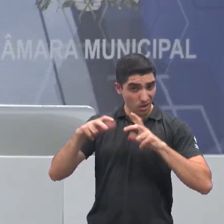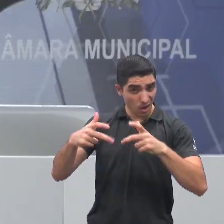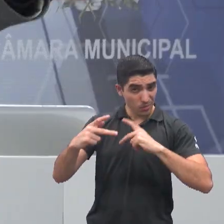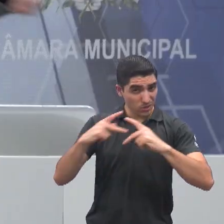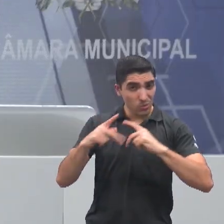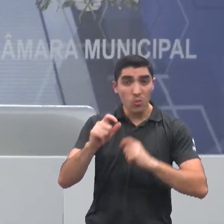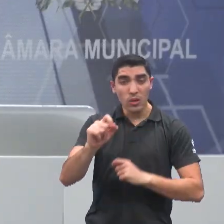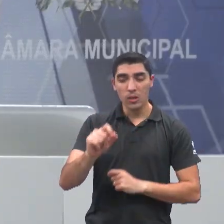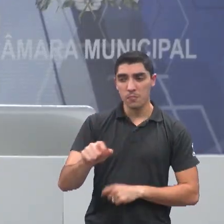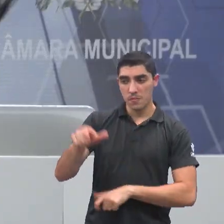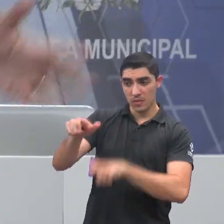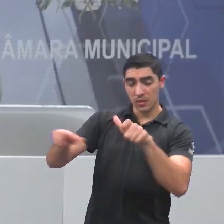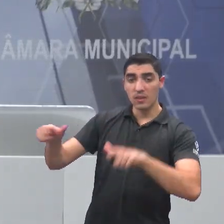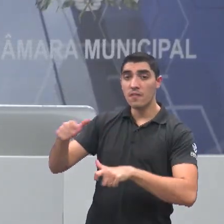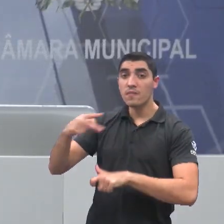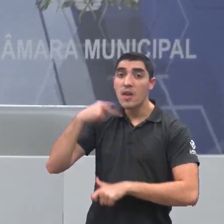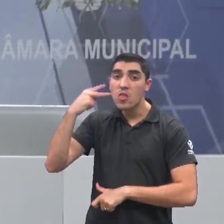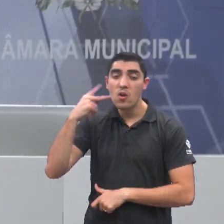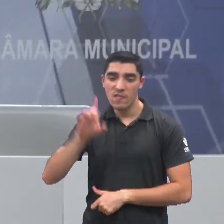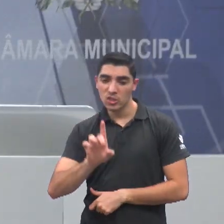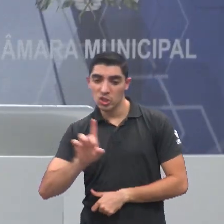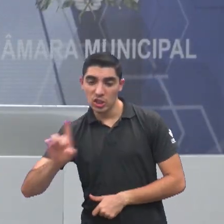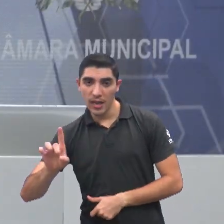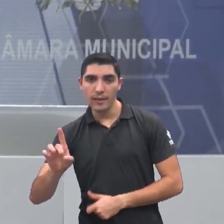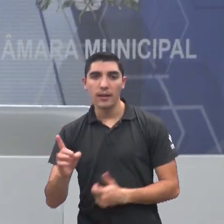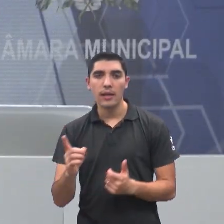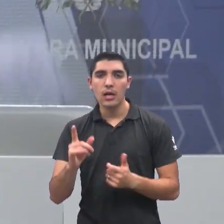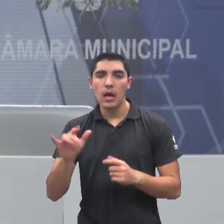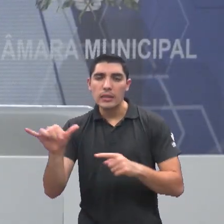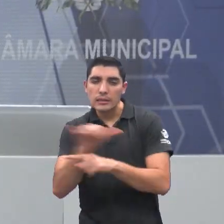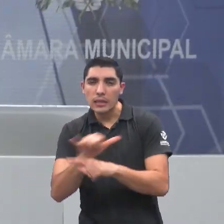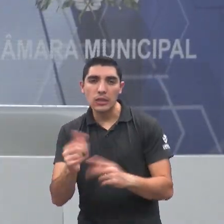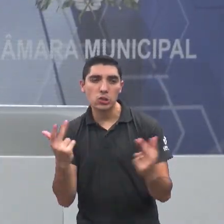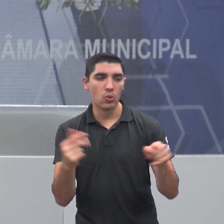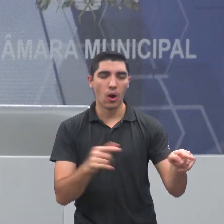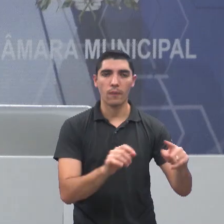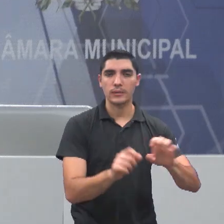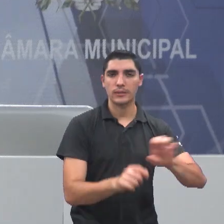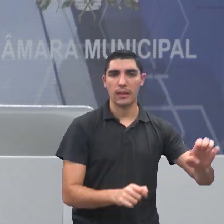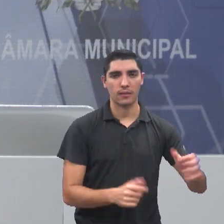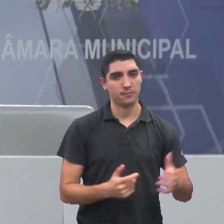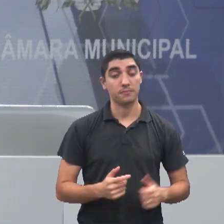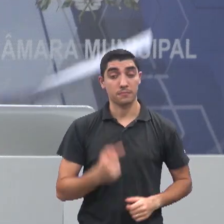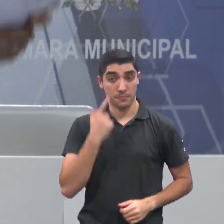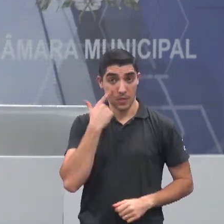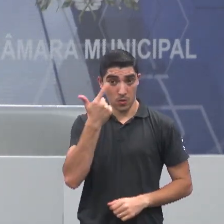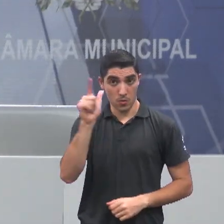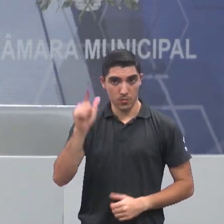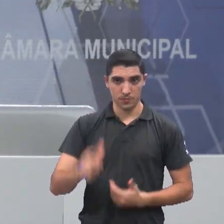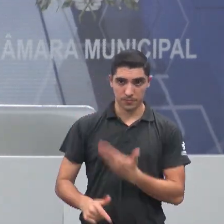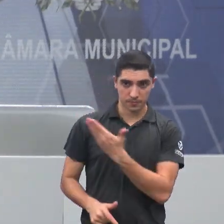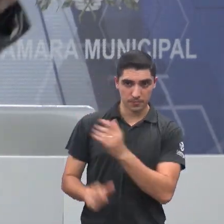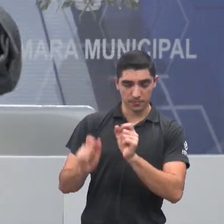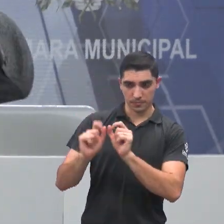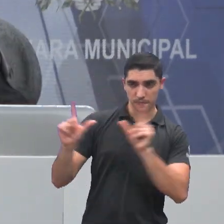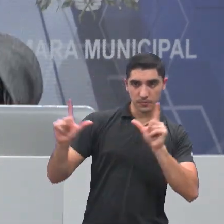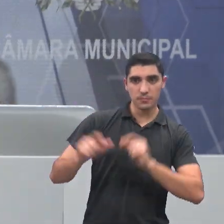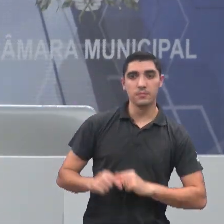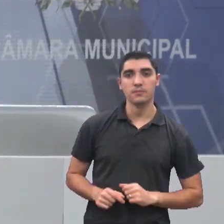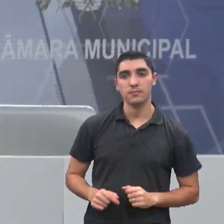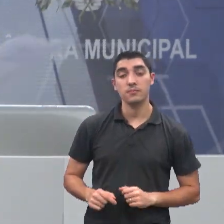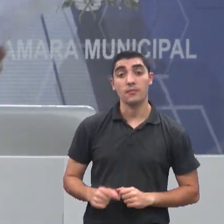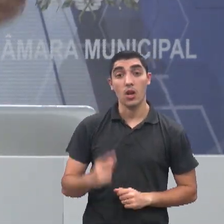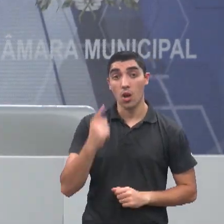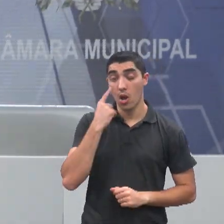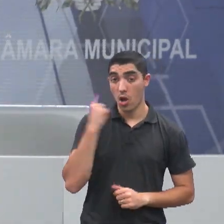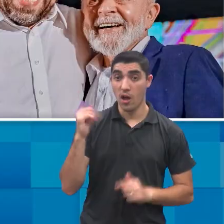políticos de direita jogando com as mesmas táticas da esquerda. Mas vai para a próxima tela aí, por gentileza. E veja bem, olha, essas são as frases que eu